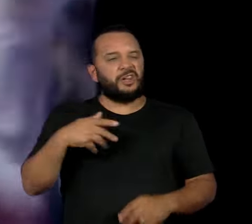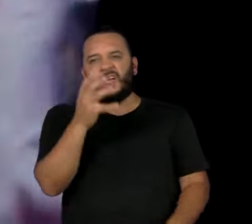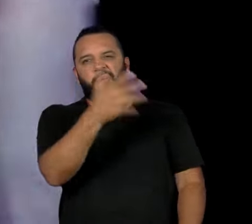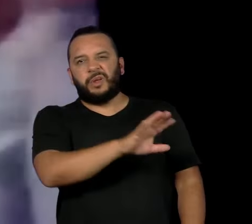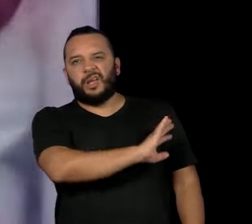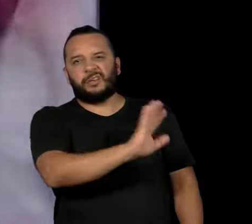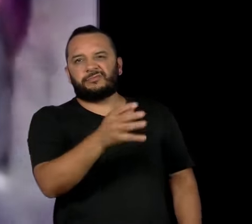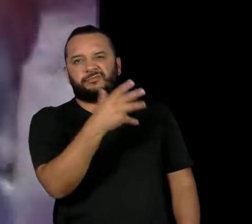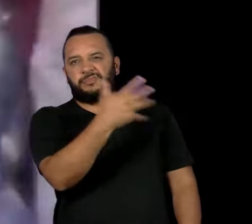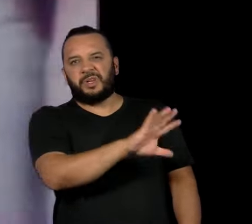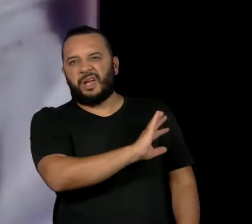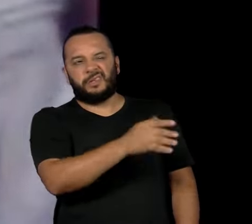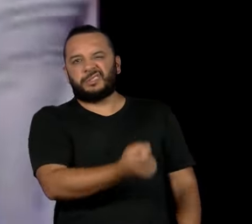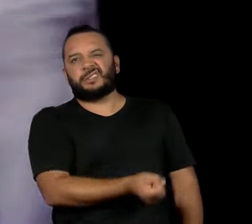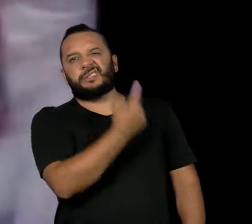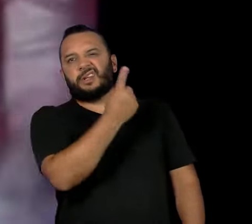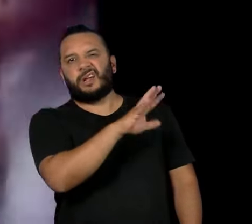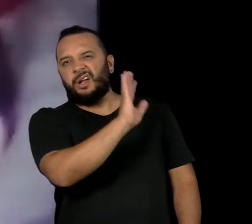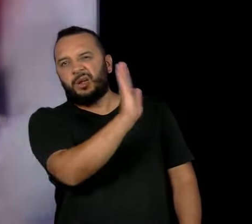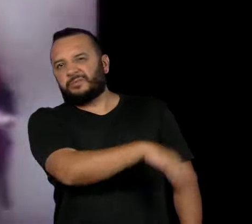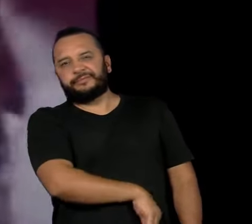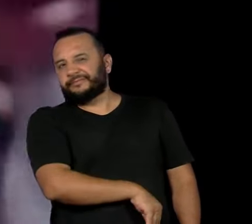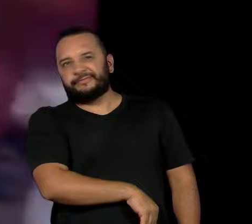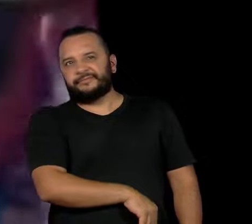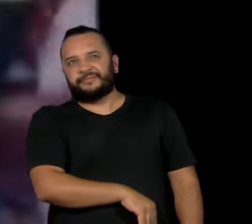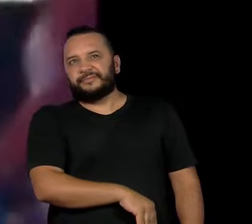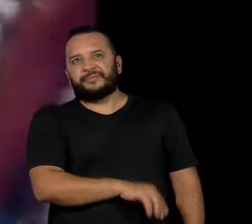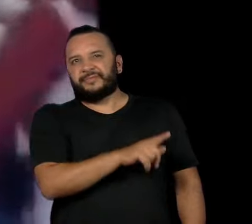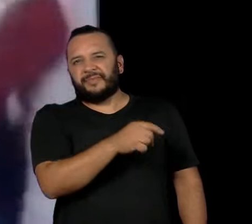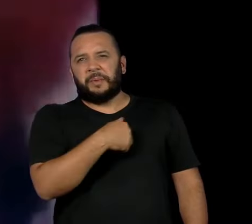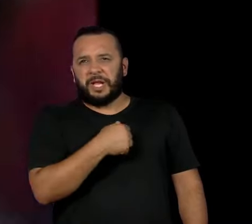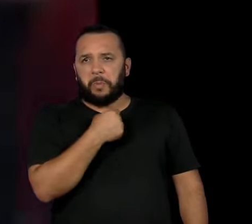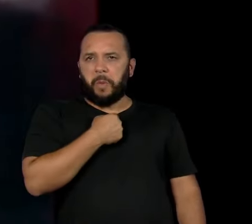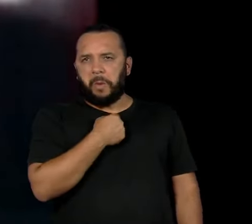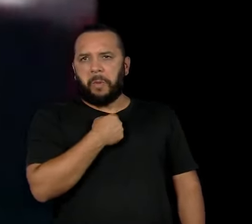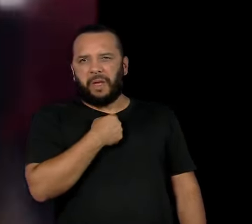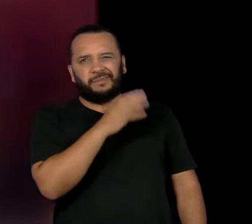tocar ele, falou que era estranho por aquele funk falado.